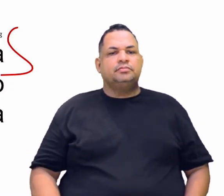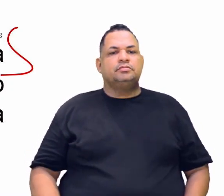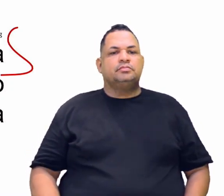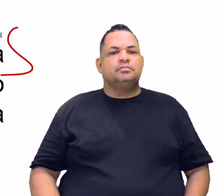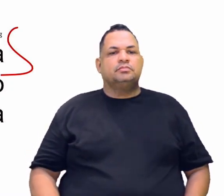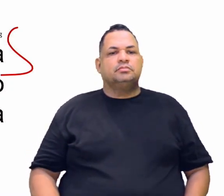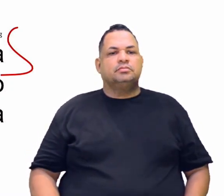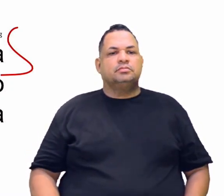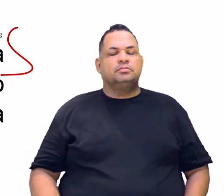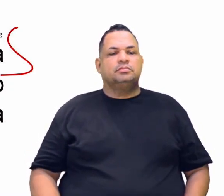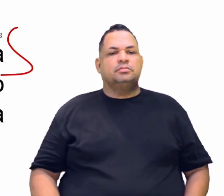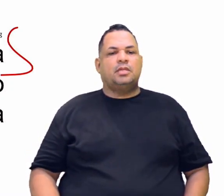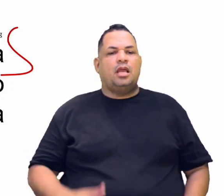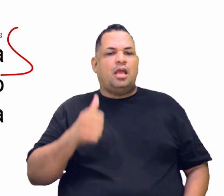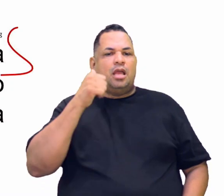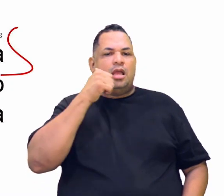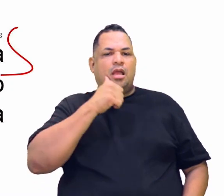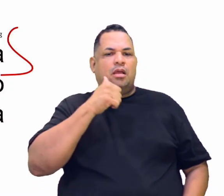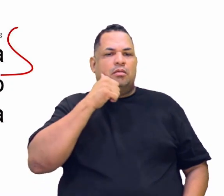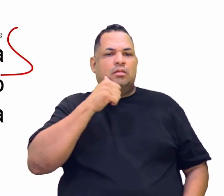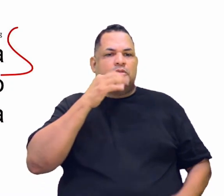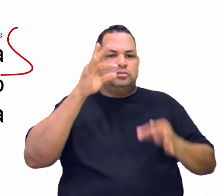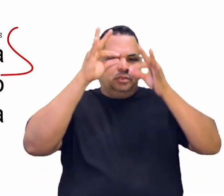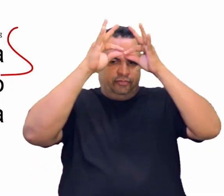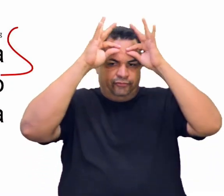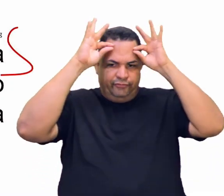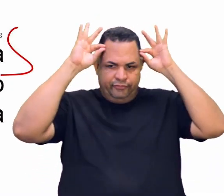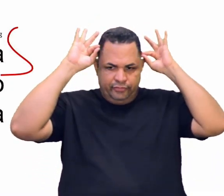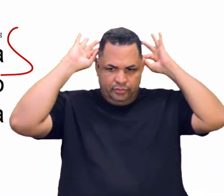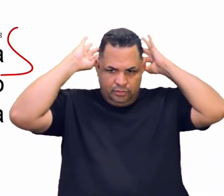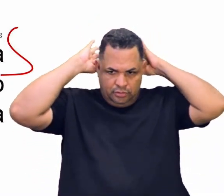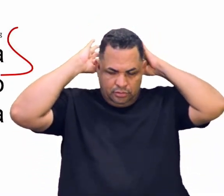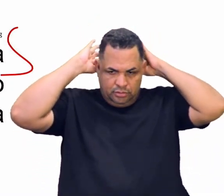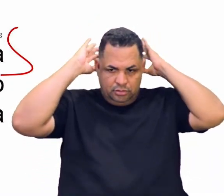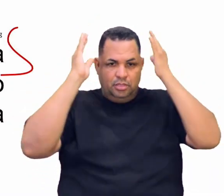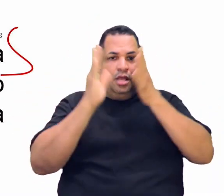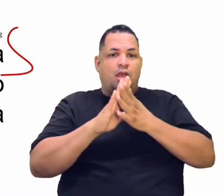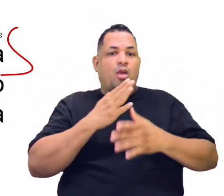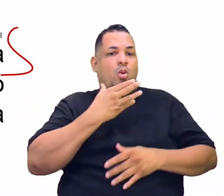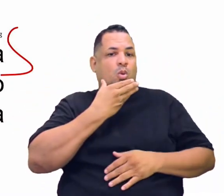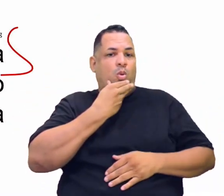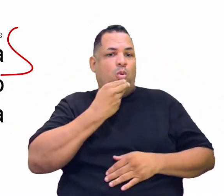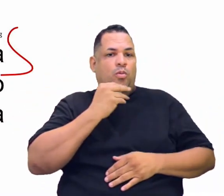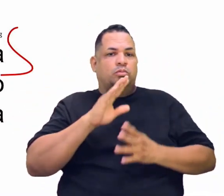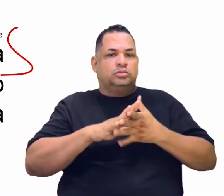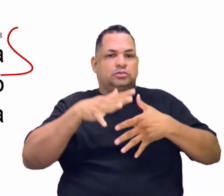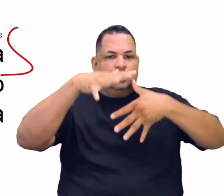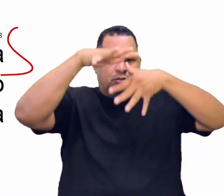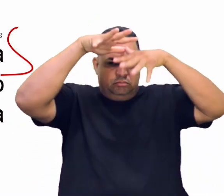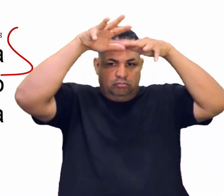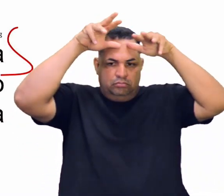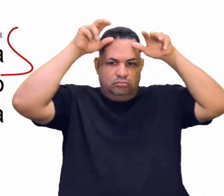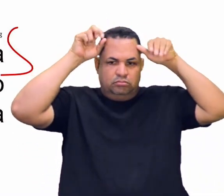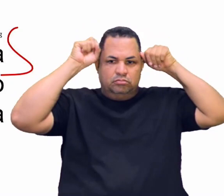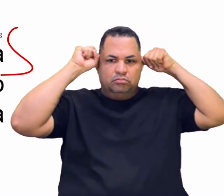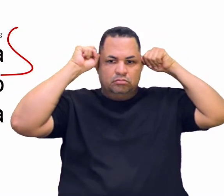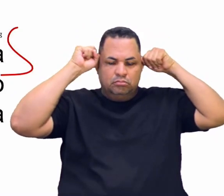o cocá. Ela usa uma fita na cabeça. Já os rapazes acabam usando.